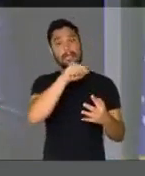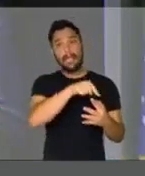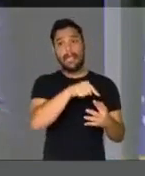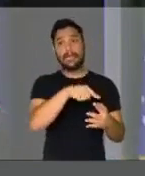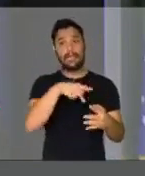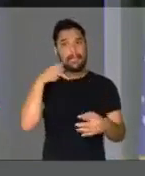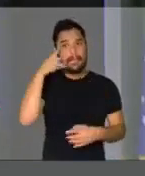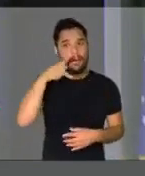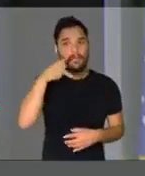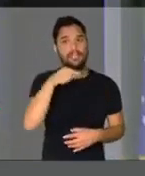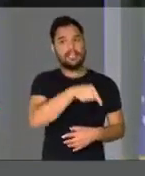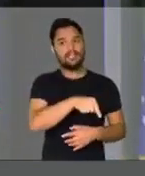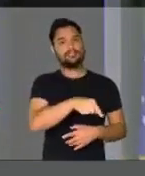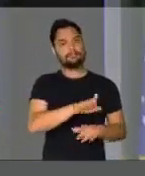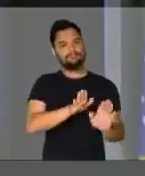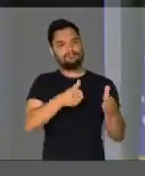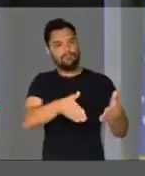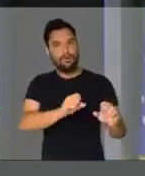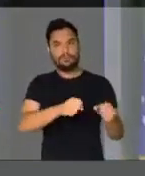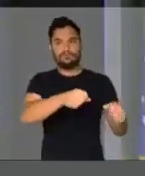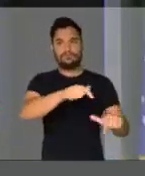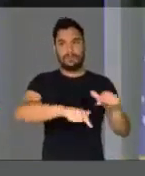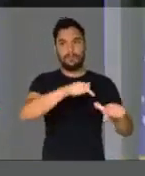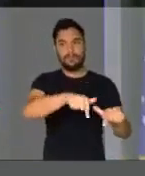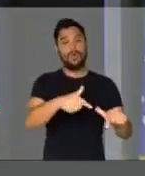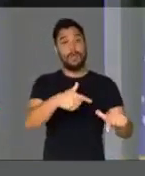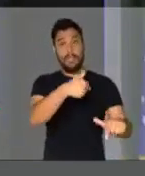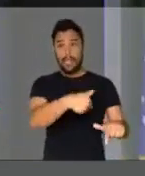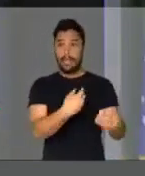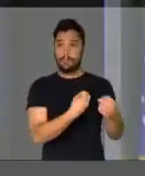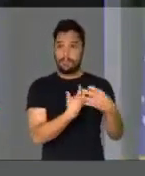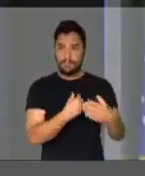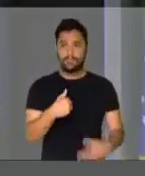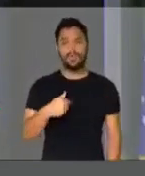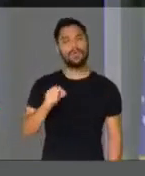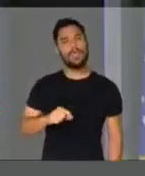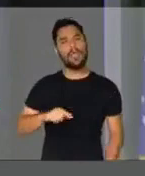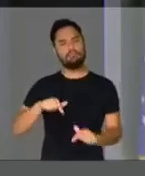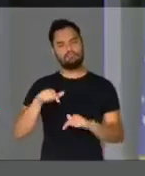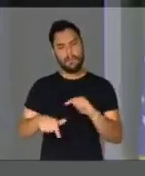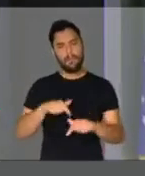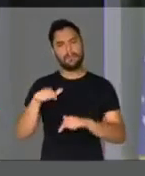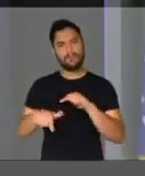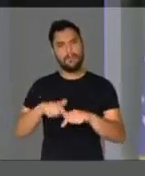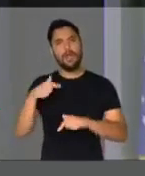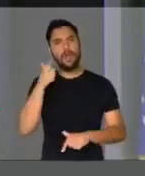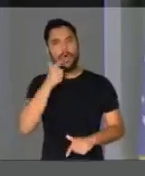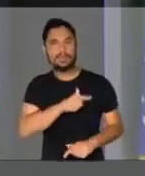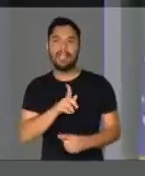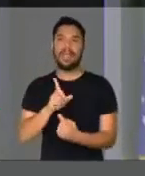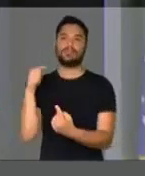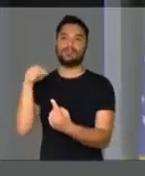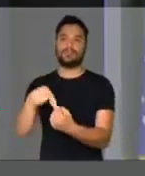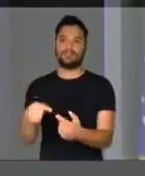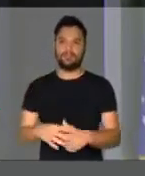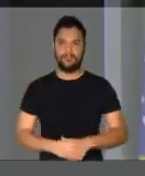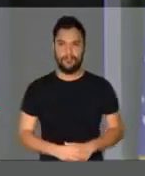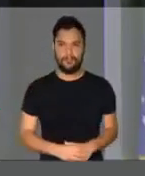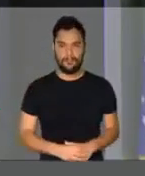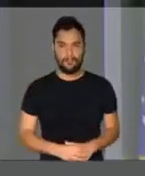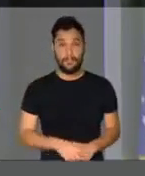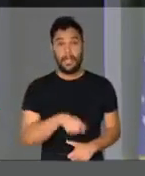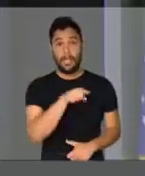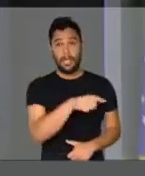de sacerdócio para a sua existência, que me ensinou que com muito trabalho se chega onde quer, e que, segundo